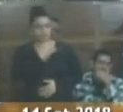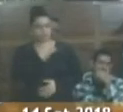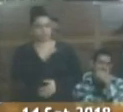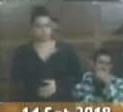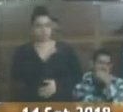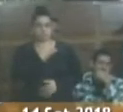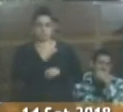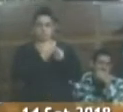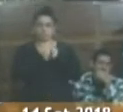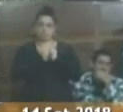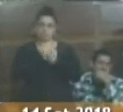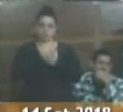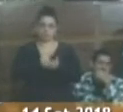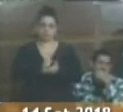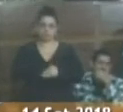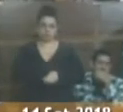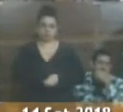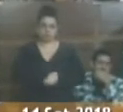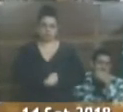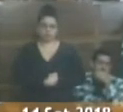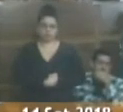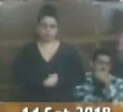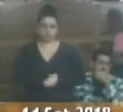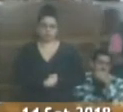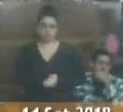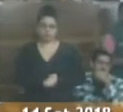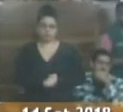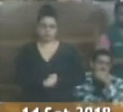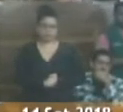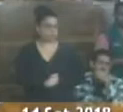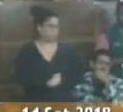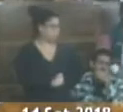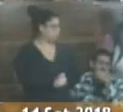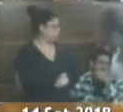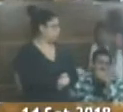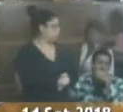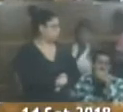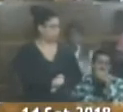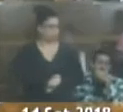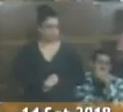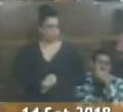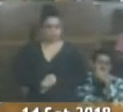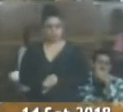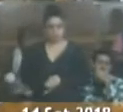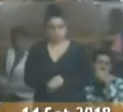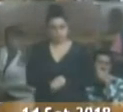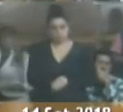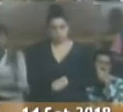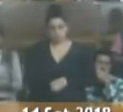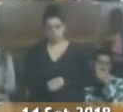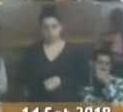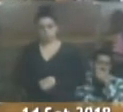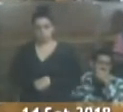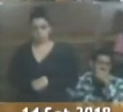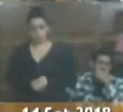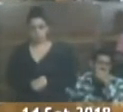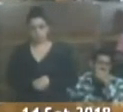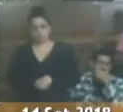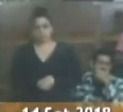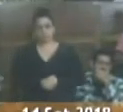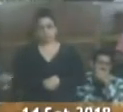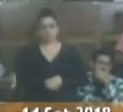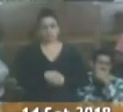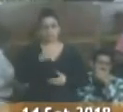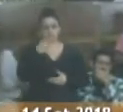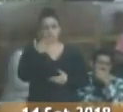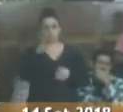Tá bom? Obrigado, Zé Ganelli. A última, finalmente, e mais importante, eu gostaria de dizer também o seguinte, que